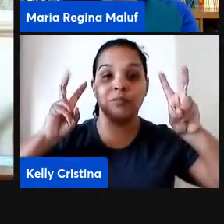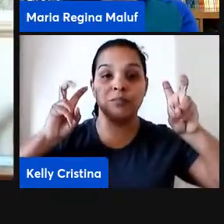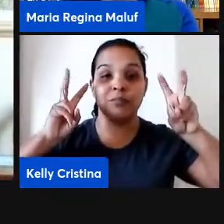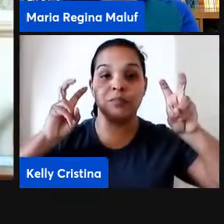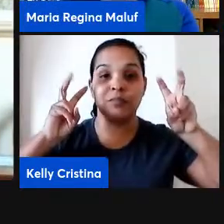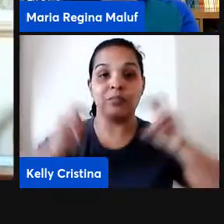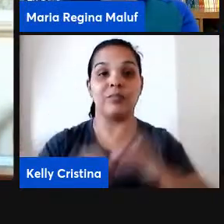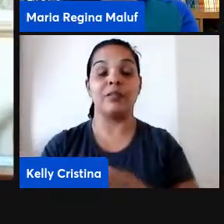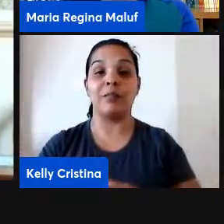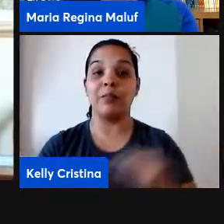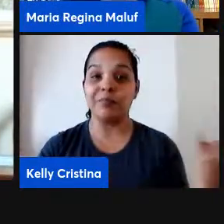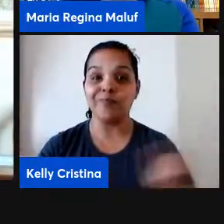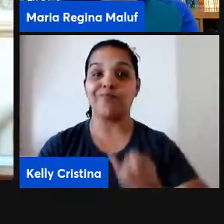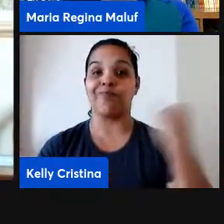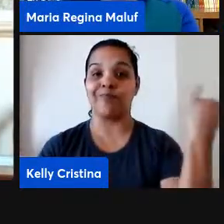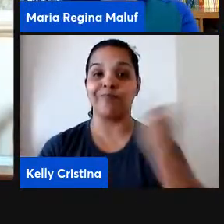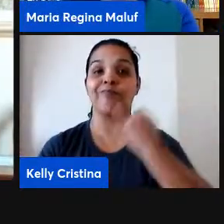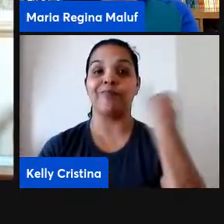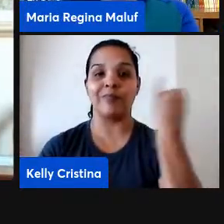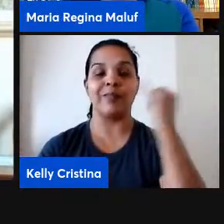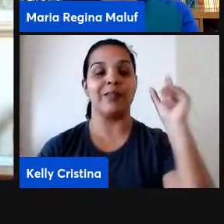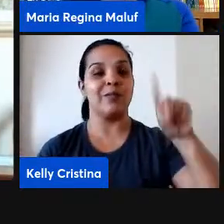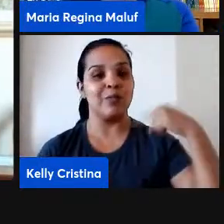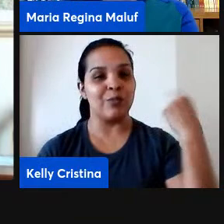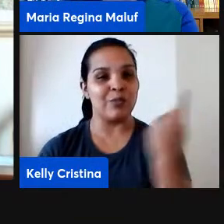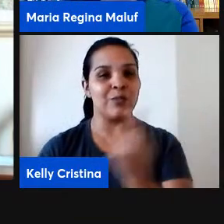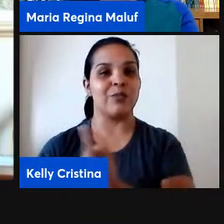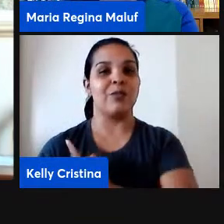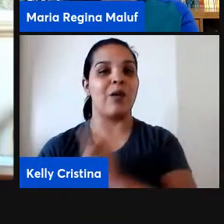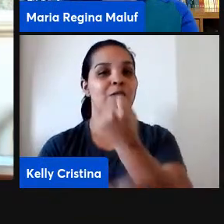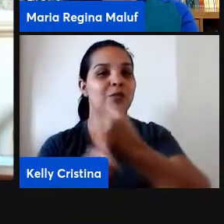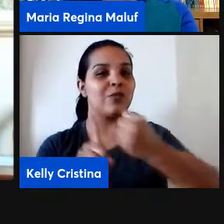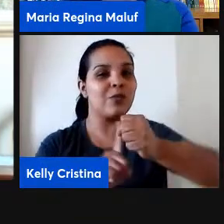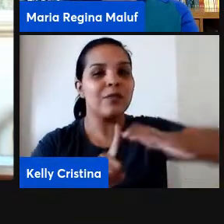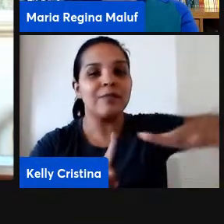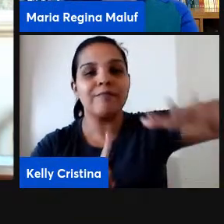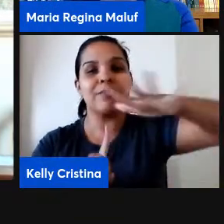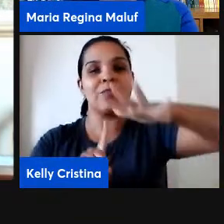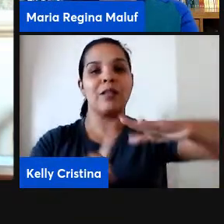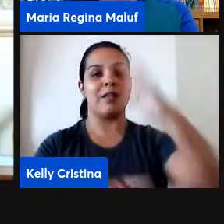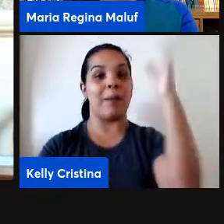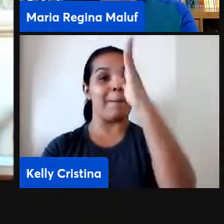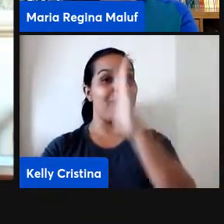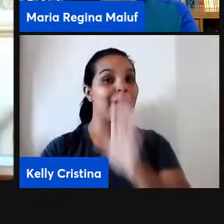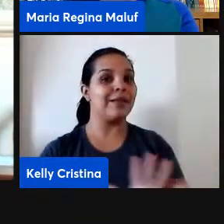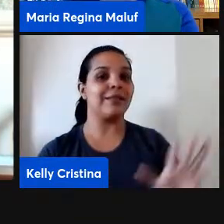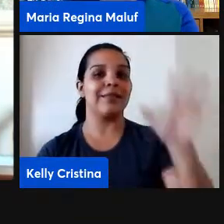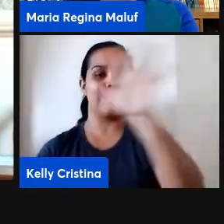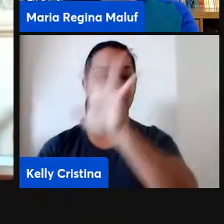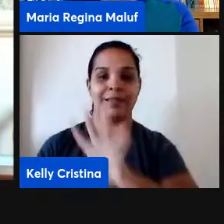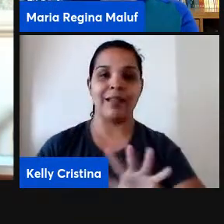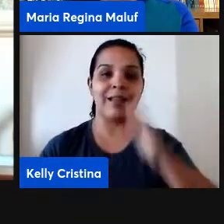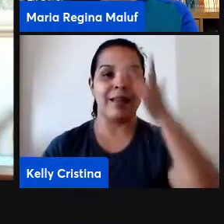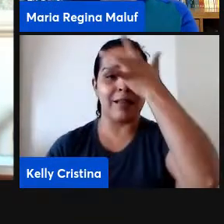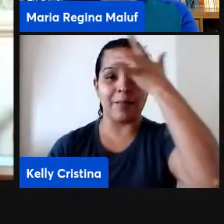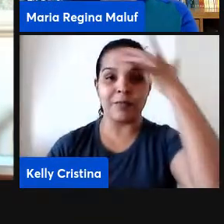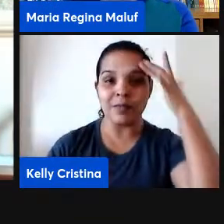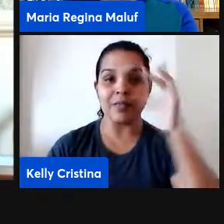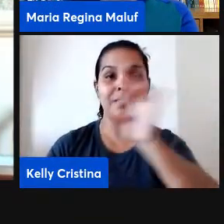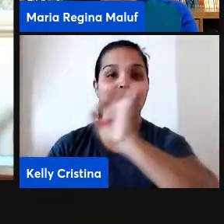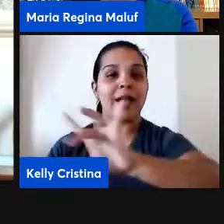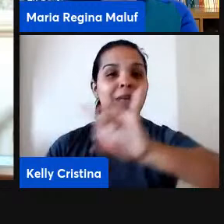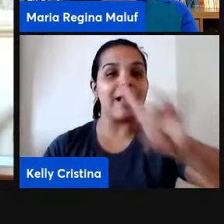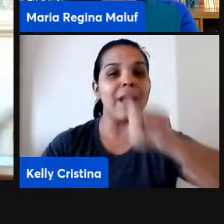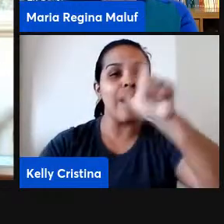tão relevante, né, para todos nós e para a sociedade brasileira, meu Deus, para as pessoas individualmente, né,